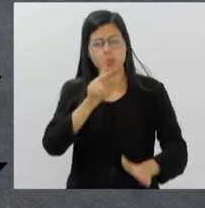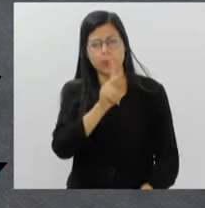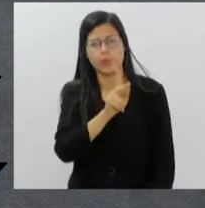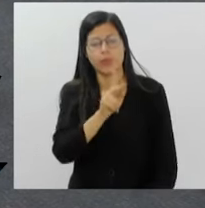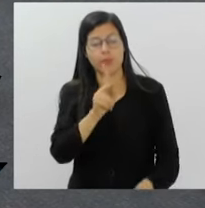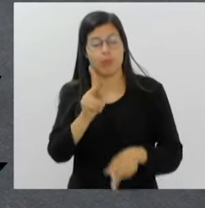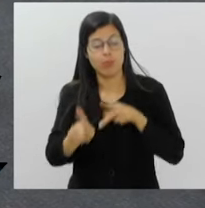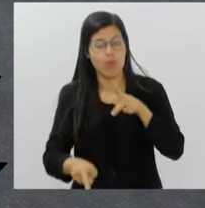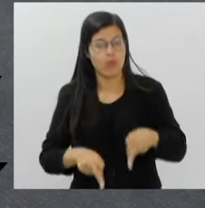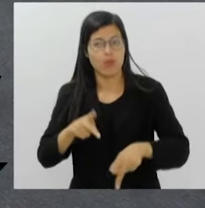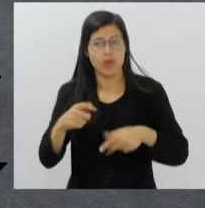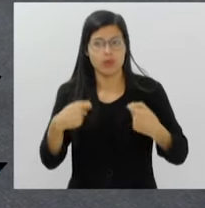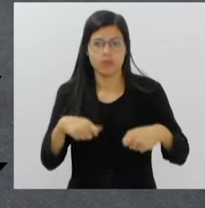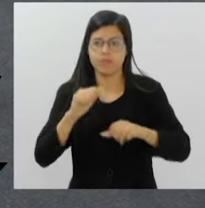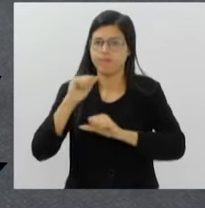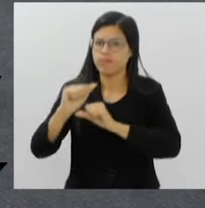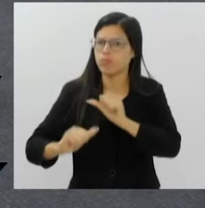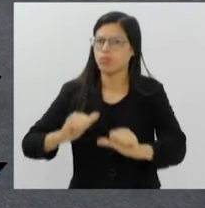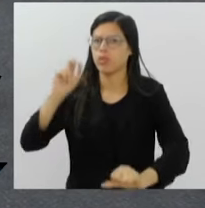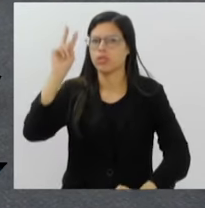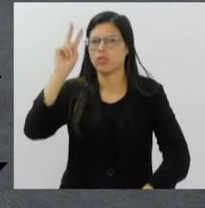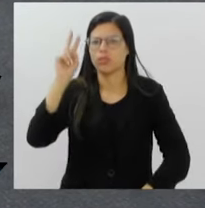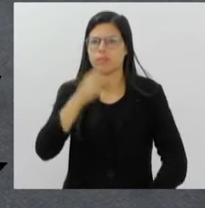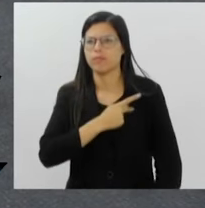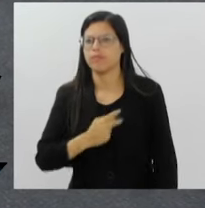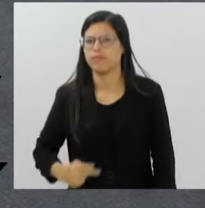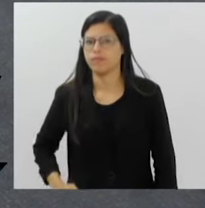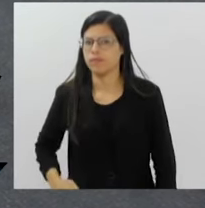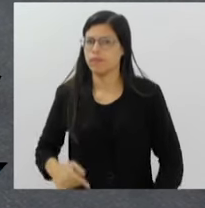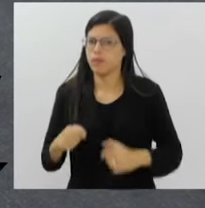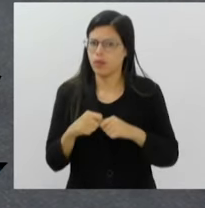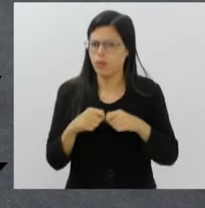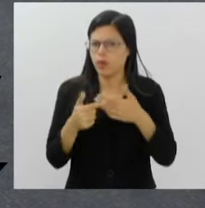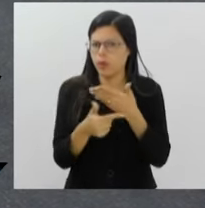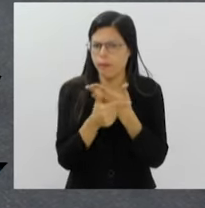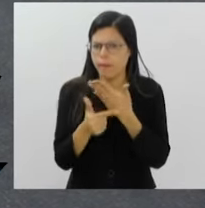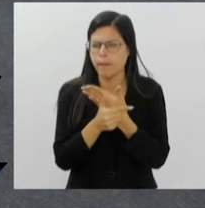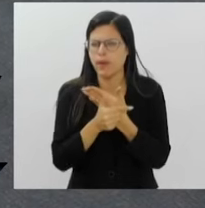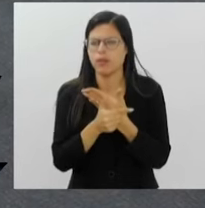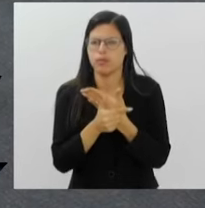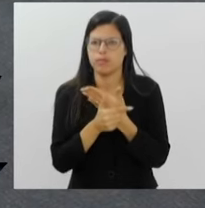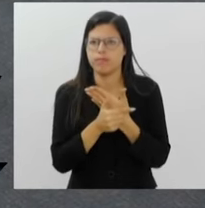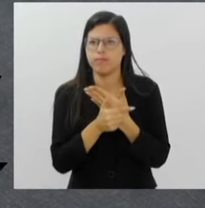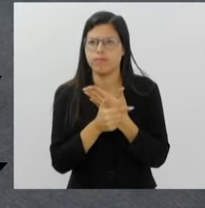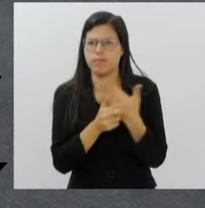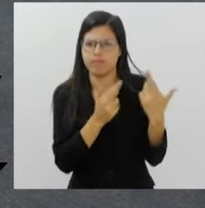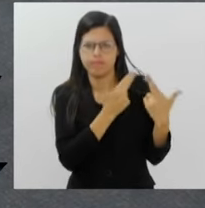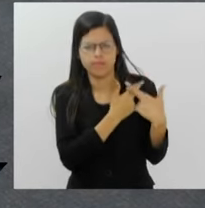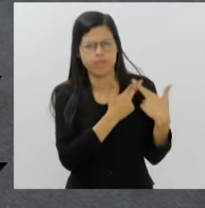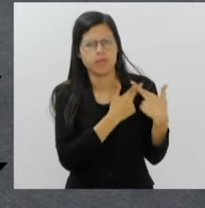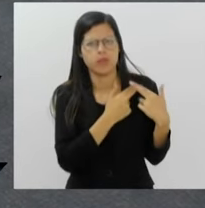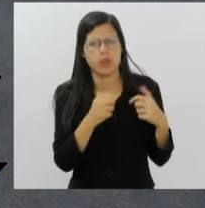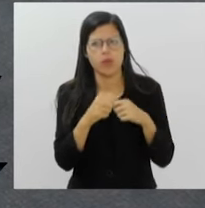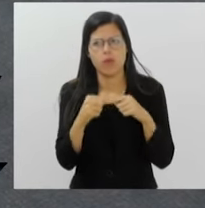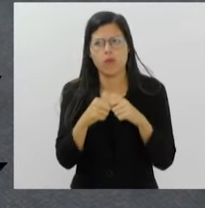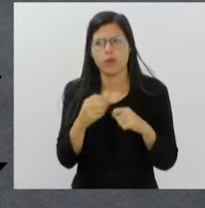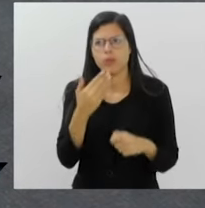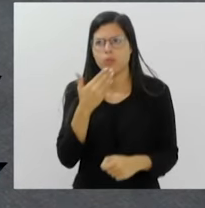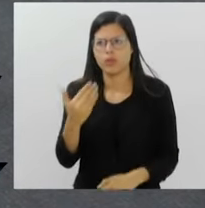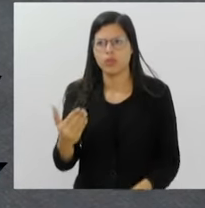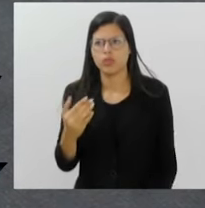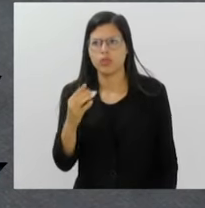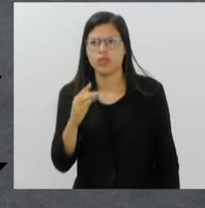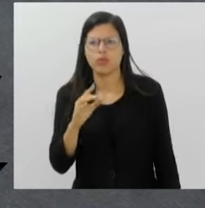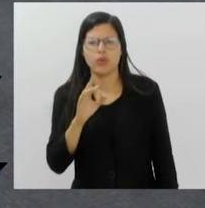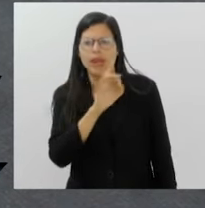nós precisamos mudar essa história, senhor presidente. Eu tenho feito o meu papel e faço um apelo. Deixa cada estado legislar a questão